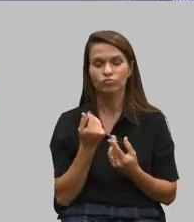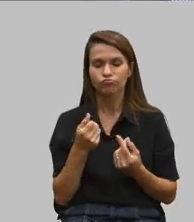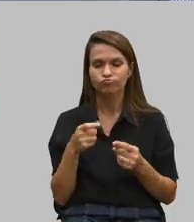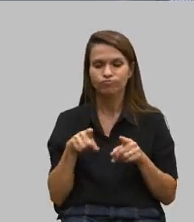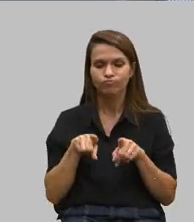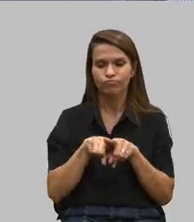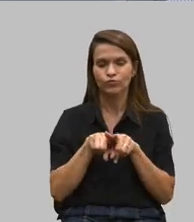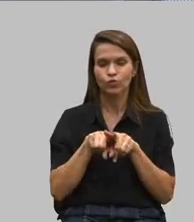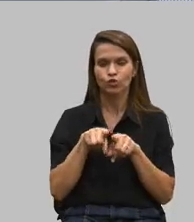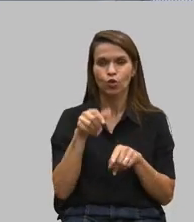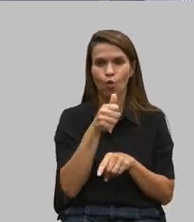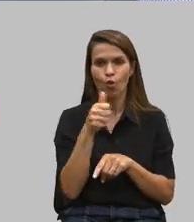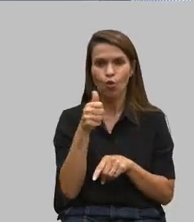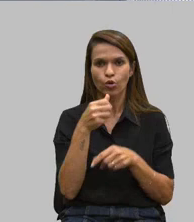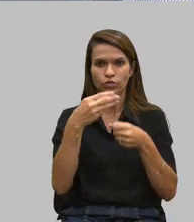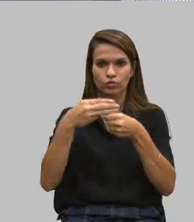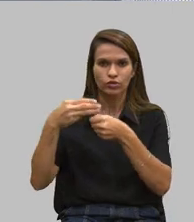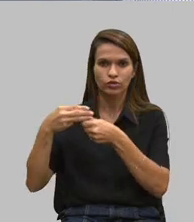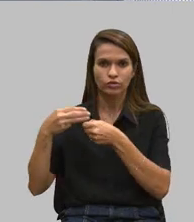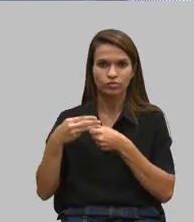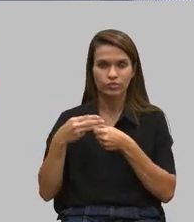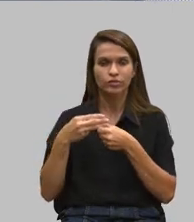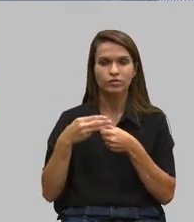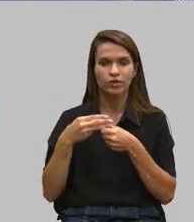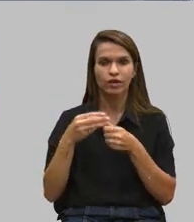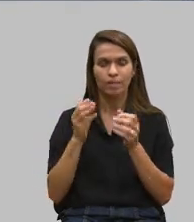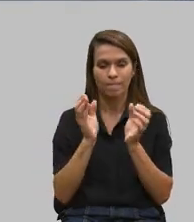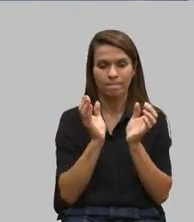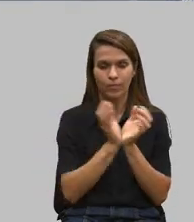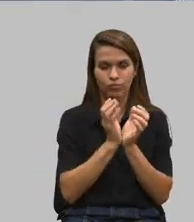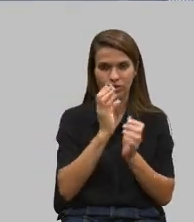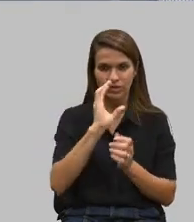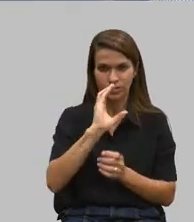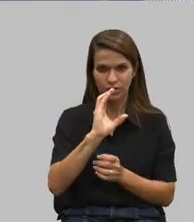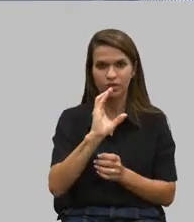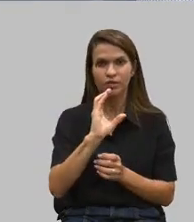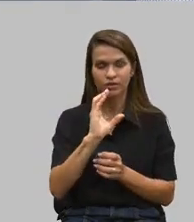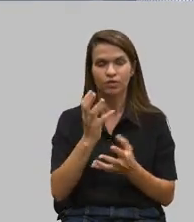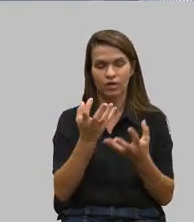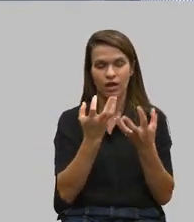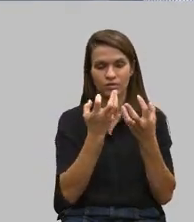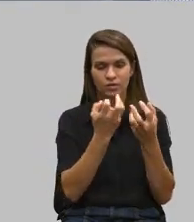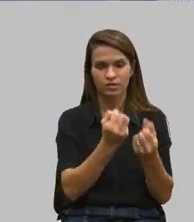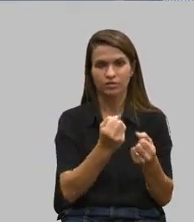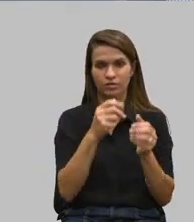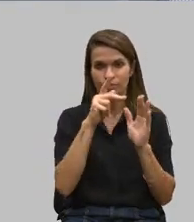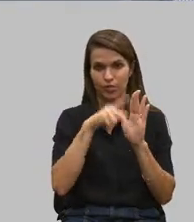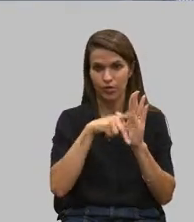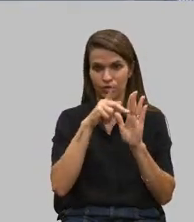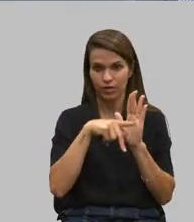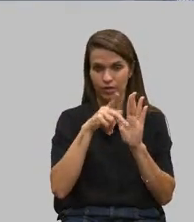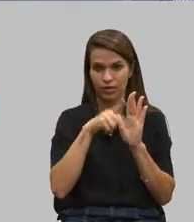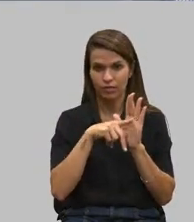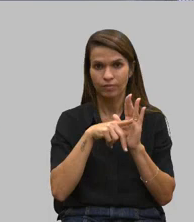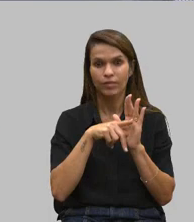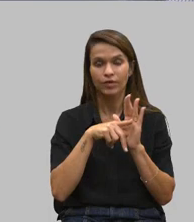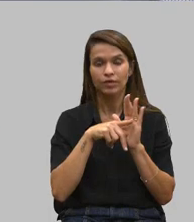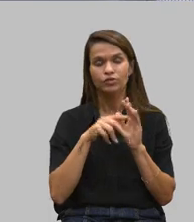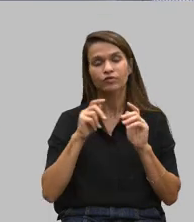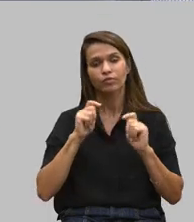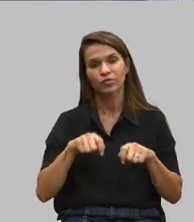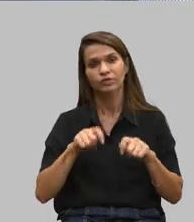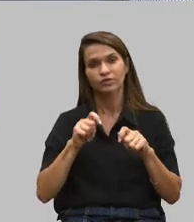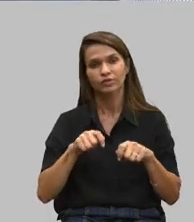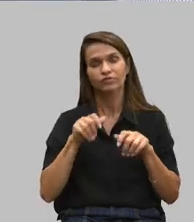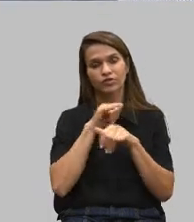municípios da Metropolitana C tenho certeza estarão aderindo a ao programa e no que for possível